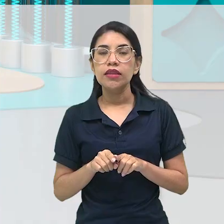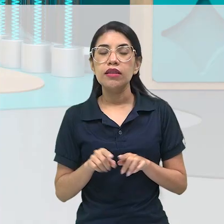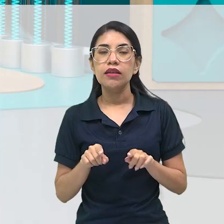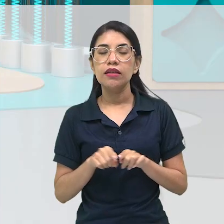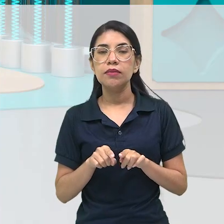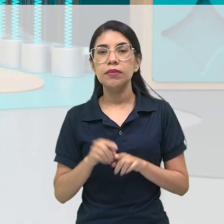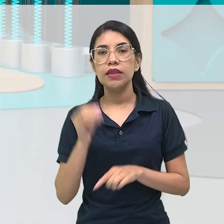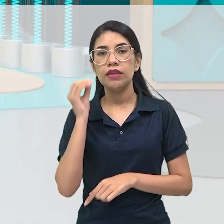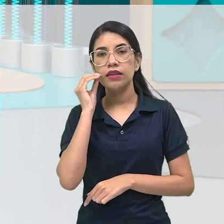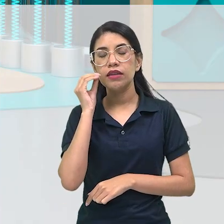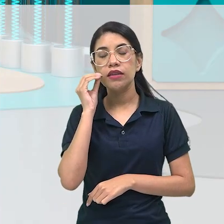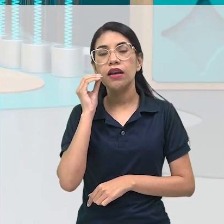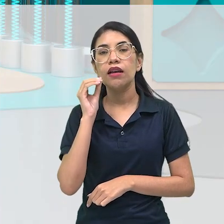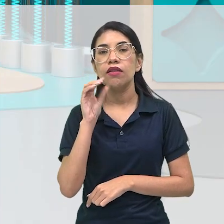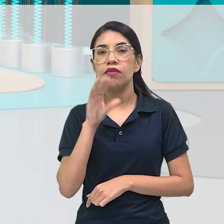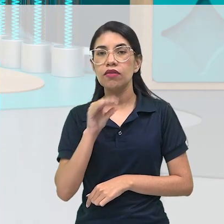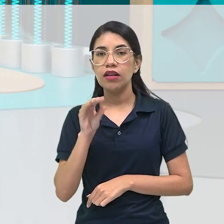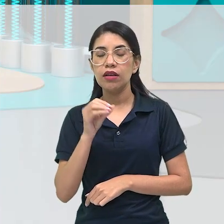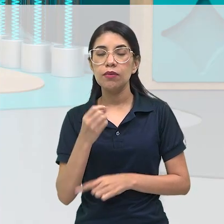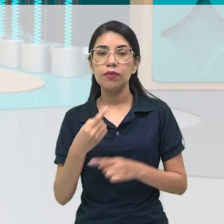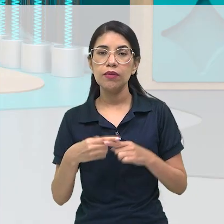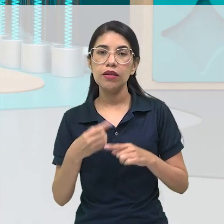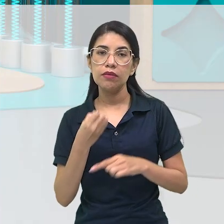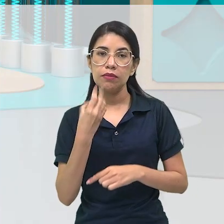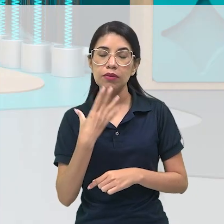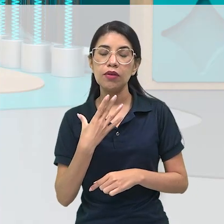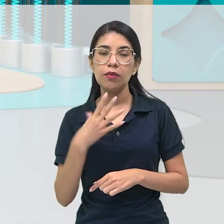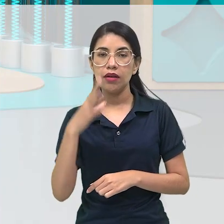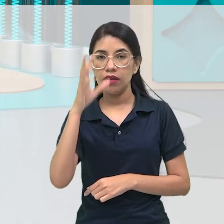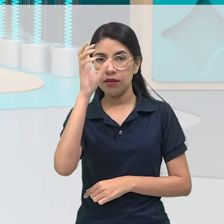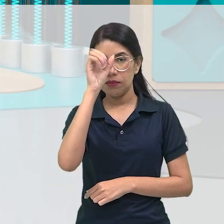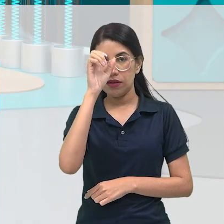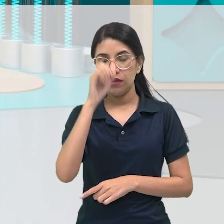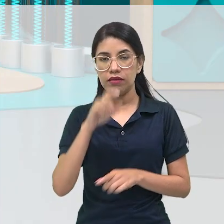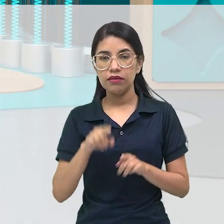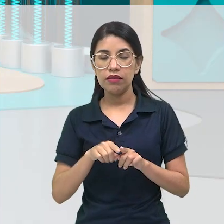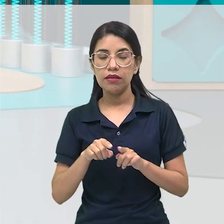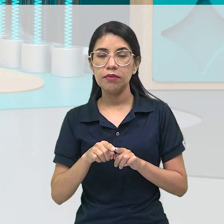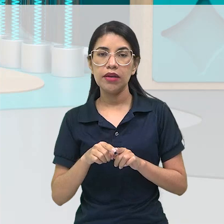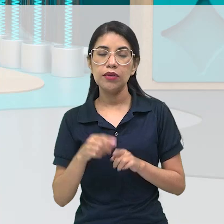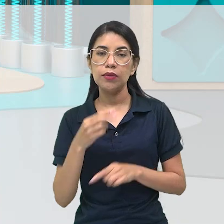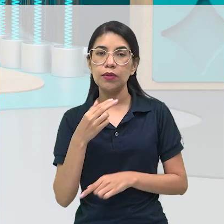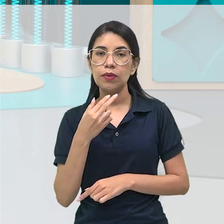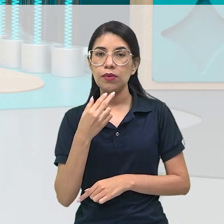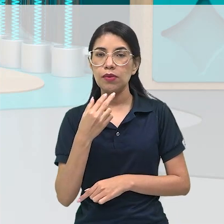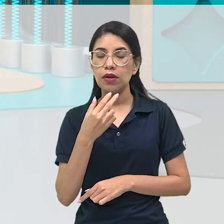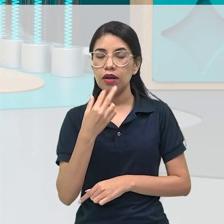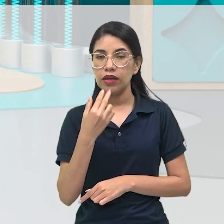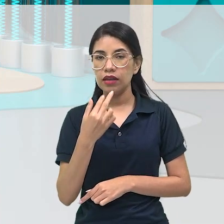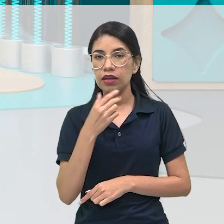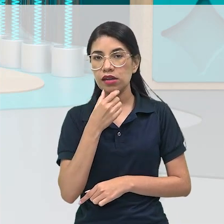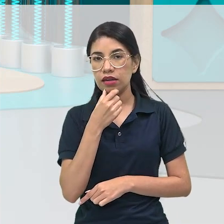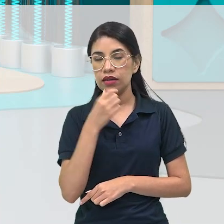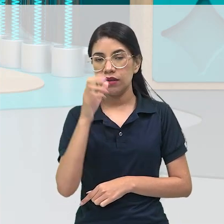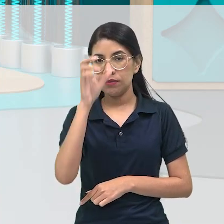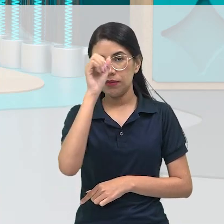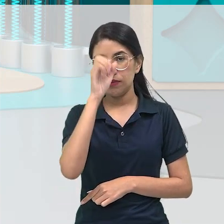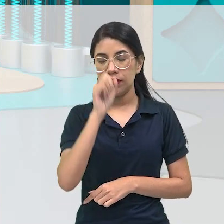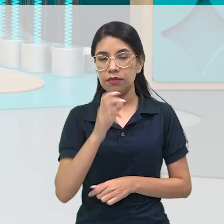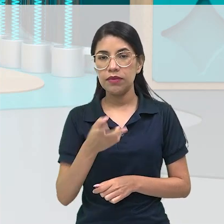Para tentar falar também, porque é bom para o nosso processo de aprendizado também da língua inglesa, né? Então, olha só